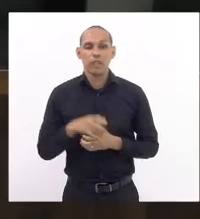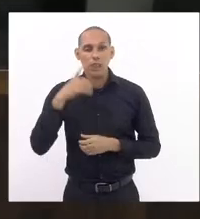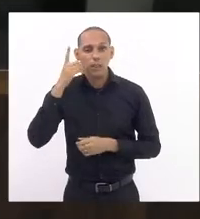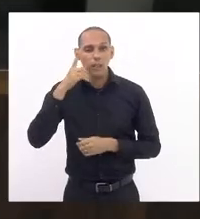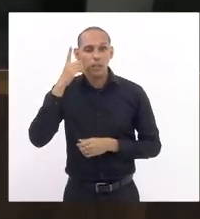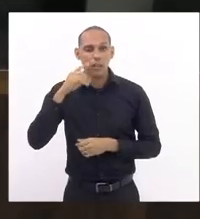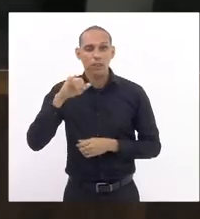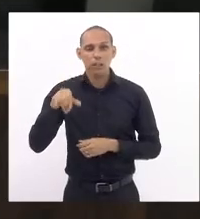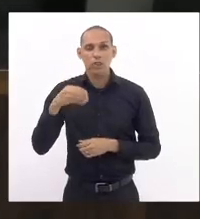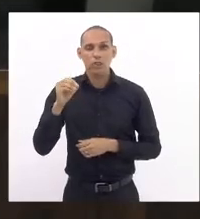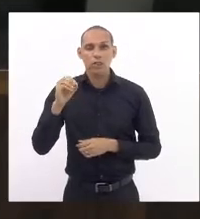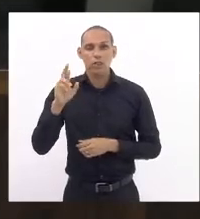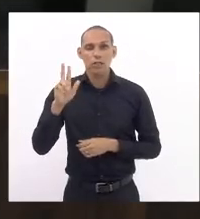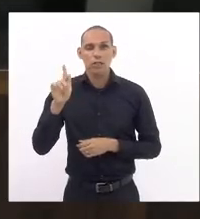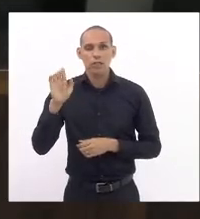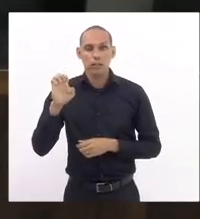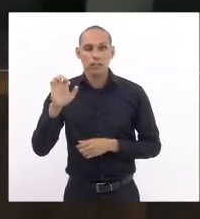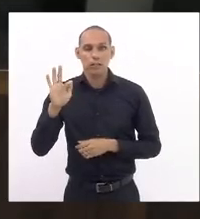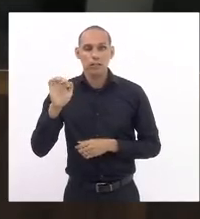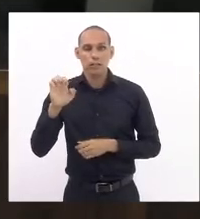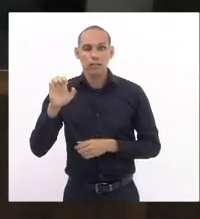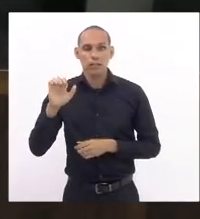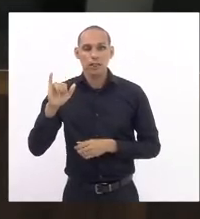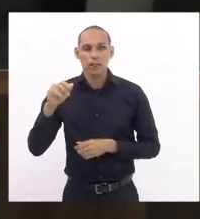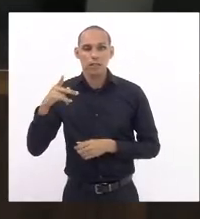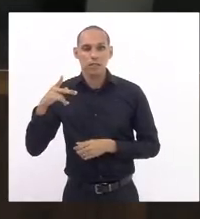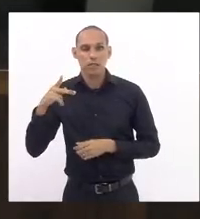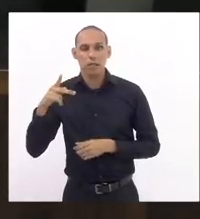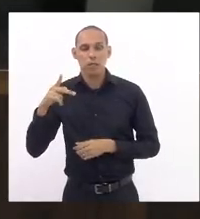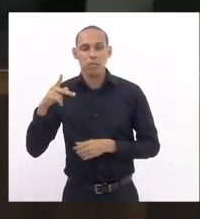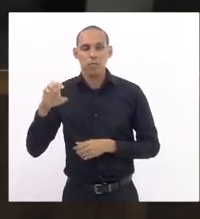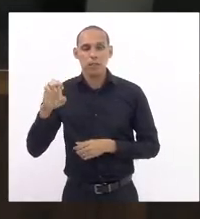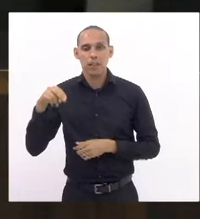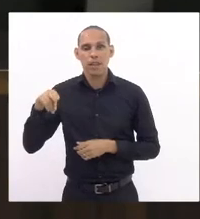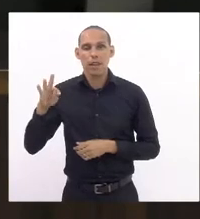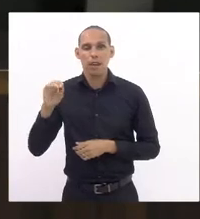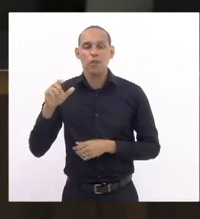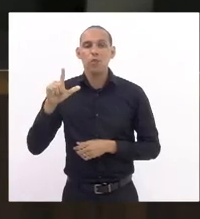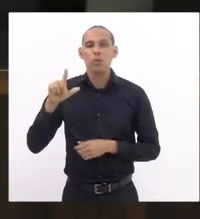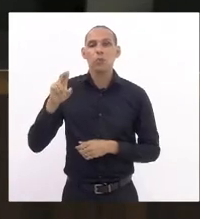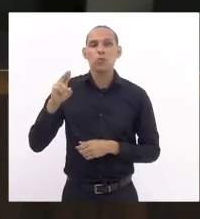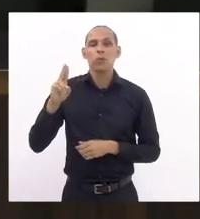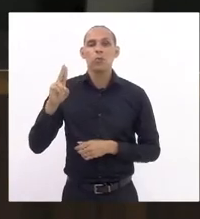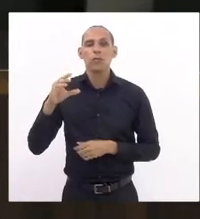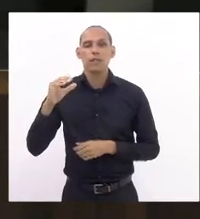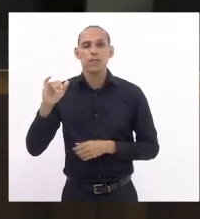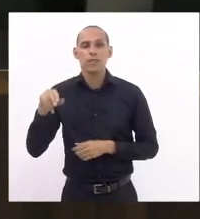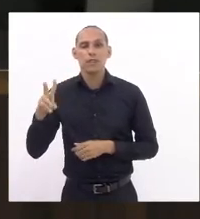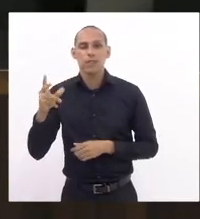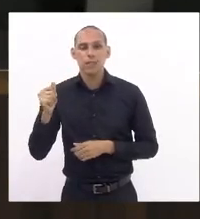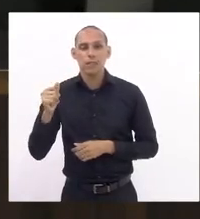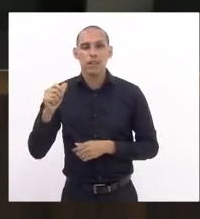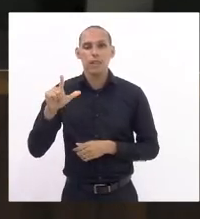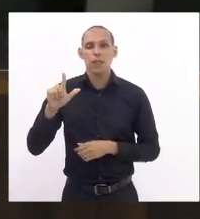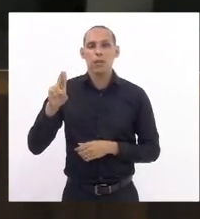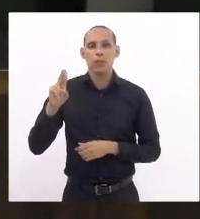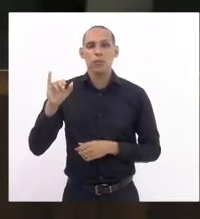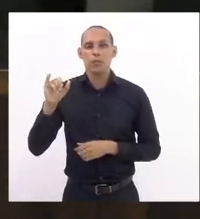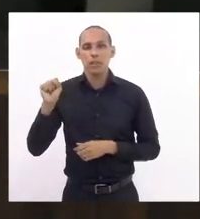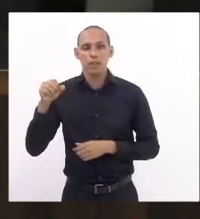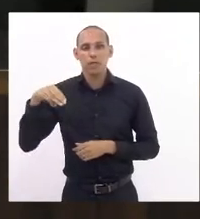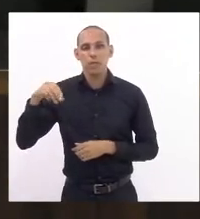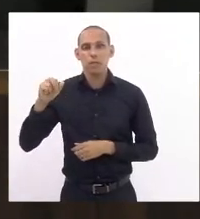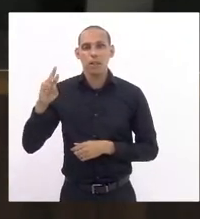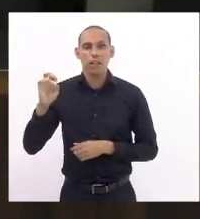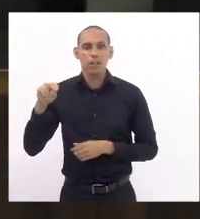Deputado Jorge Felipe Neto. Deputada Lucinha. Deputado Luiz Martins. Deputado Márcio